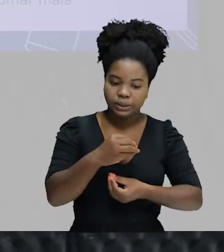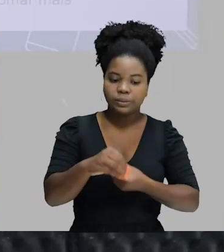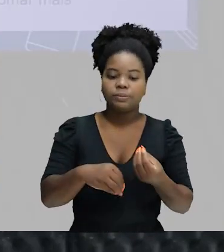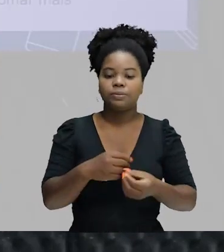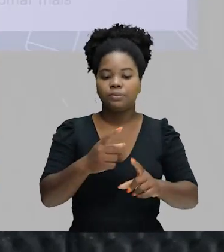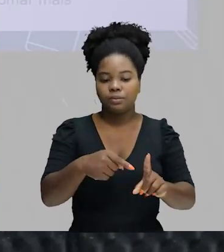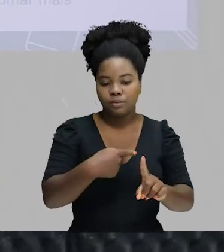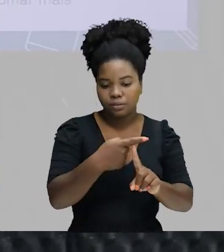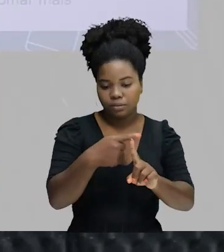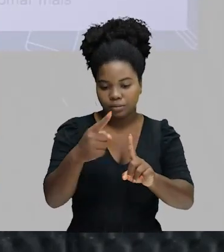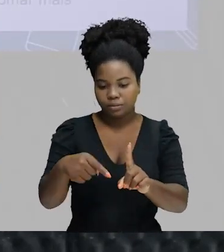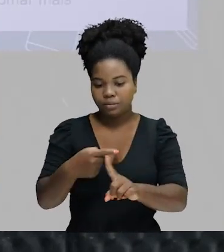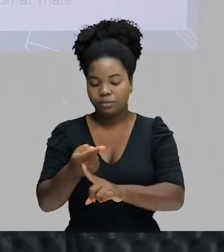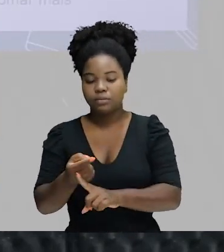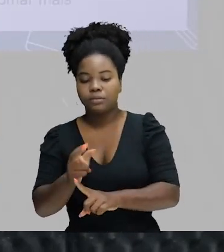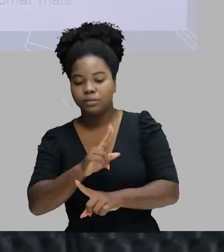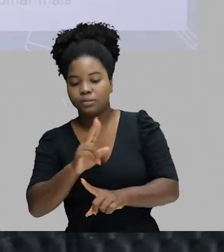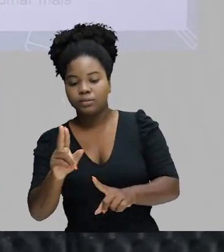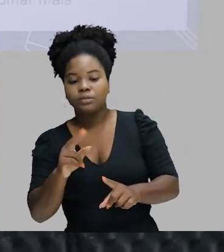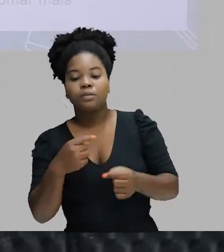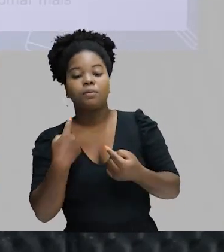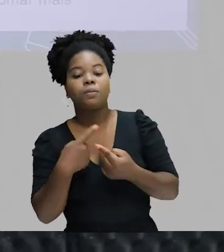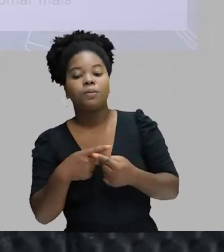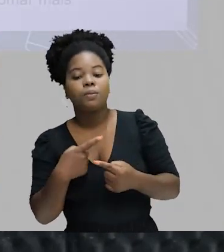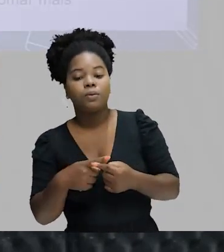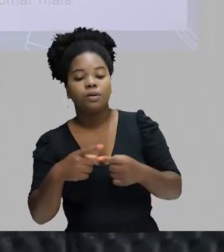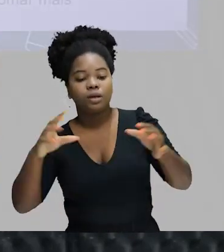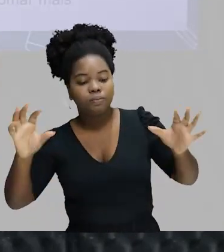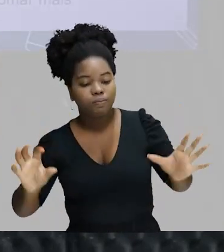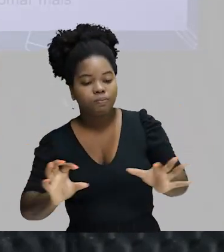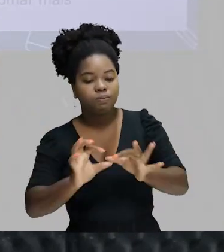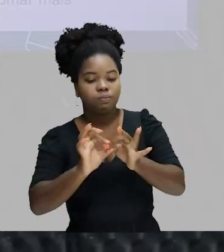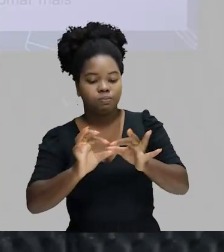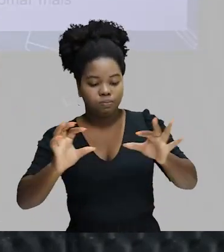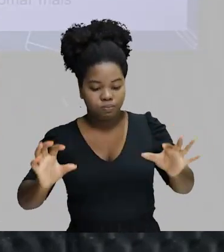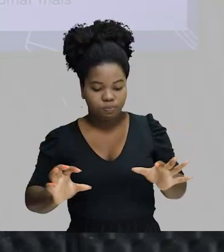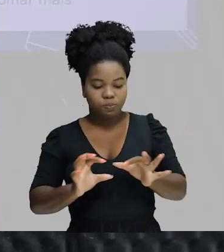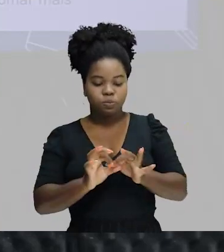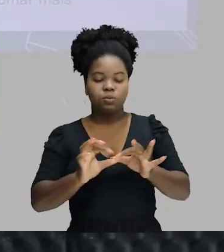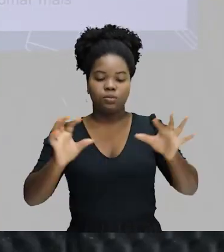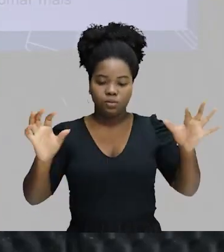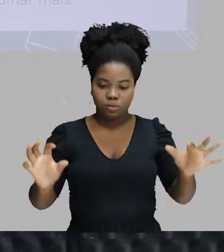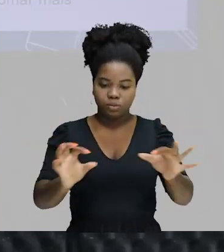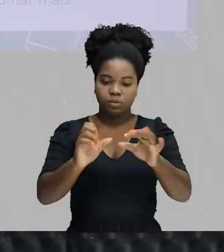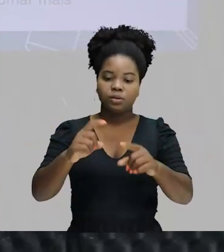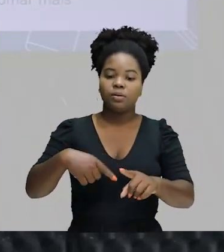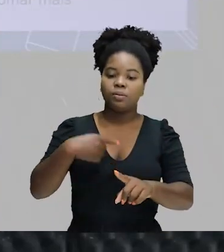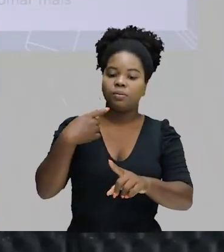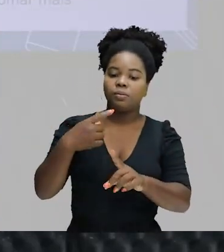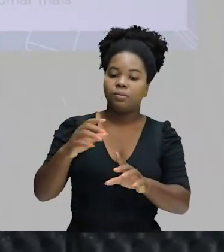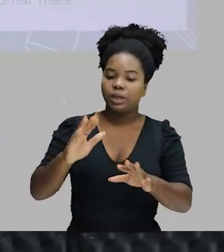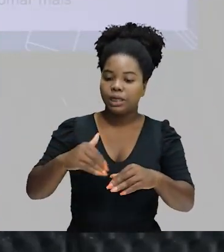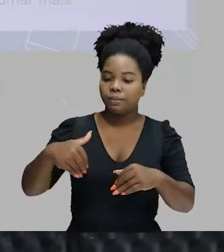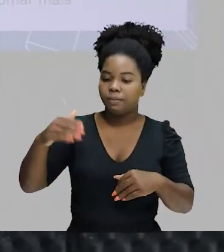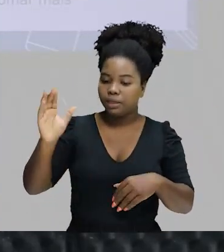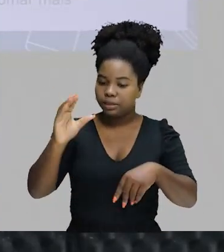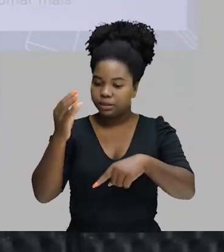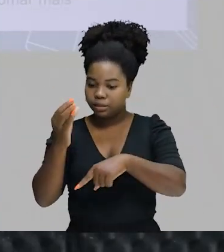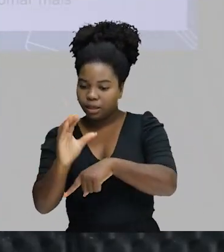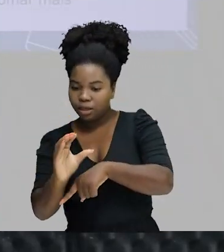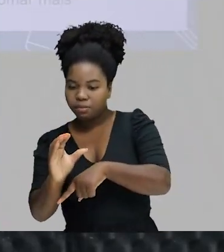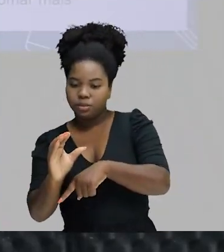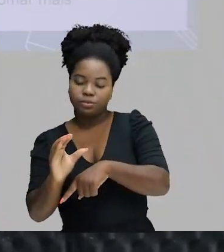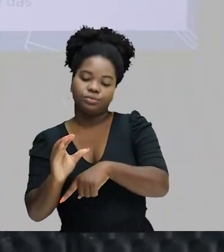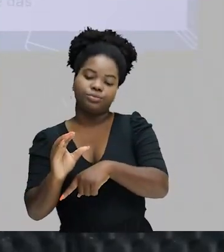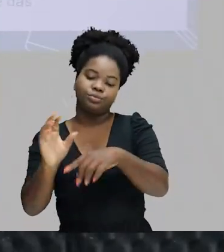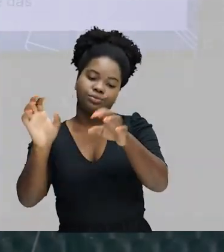assim porque ela permite somar mais carbonos na cadeia. Nós vamos ter um aumento dessa quantidade de